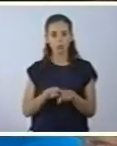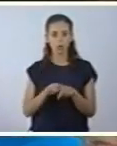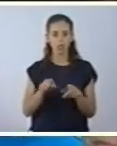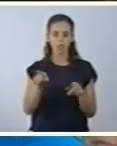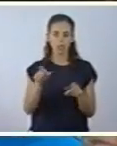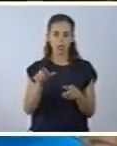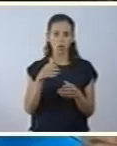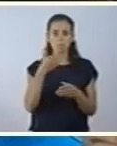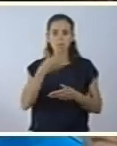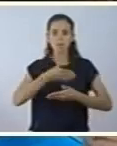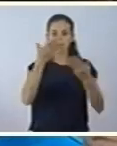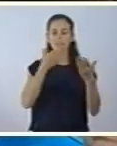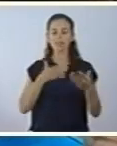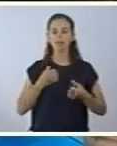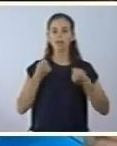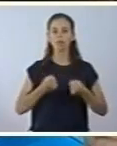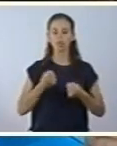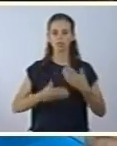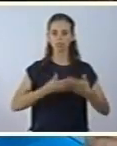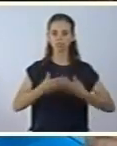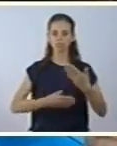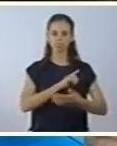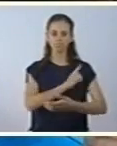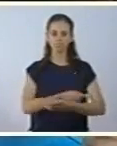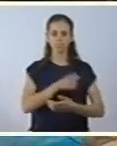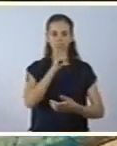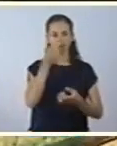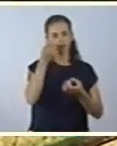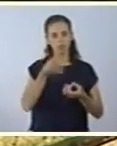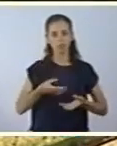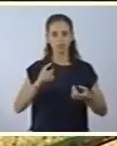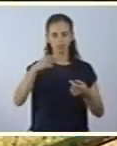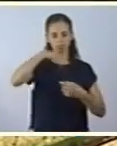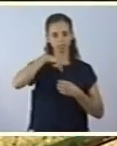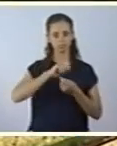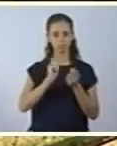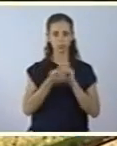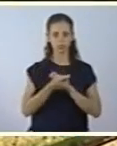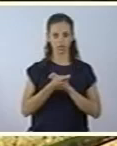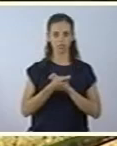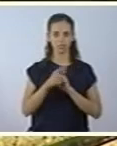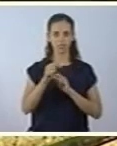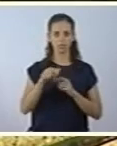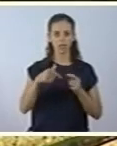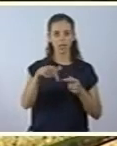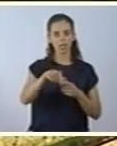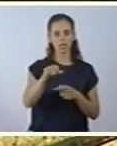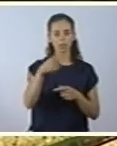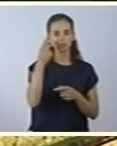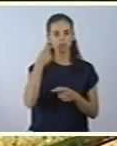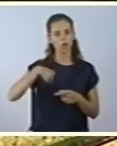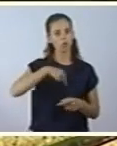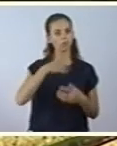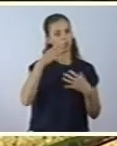aquele que logo pela manhã vai nos dar força para deixarmos transfigurar por dentro e irmos depois para as nossas